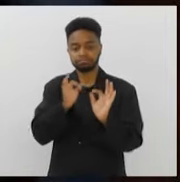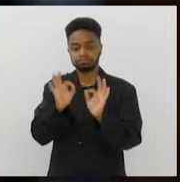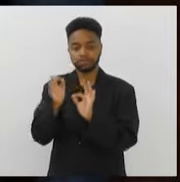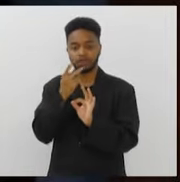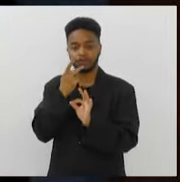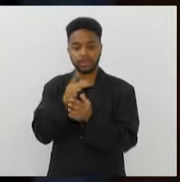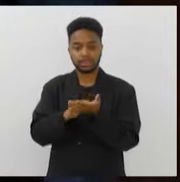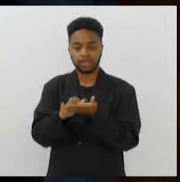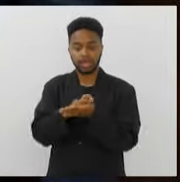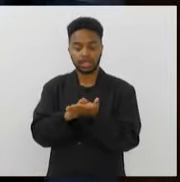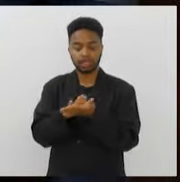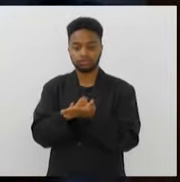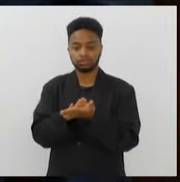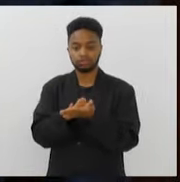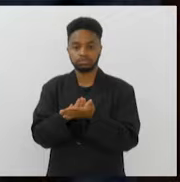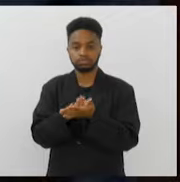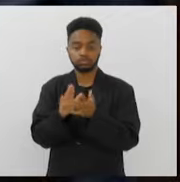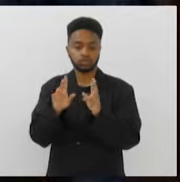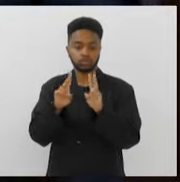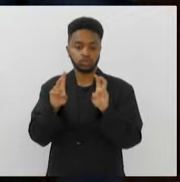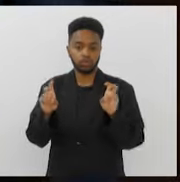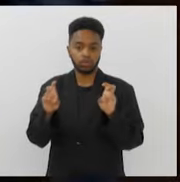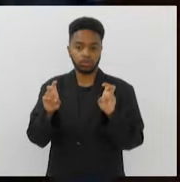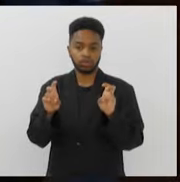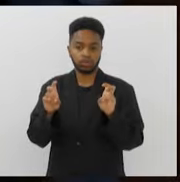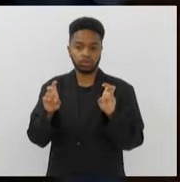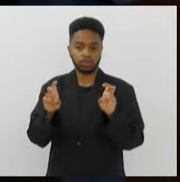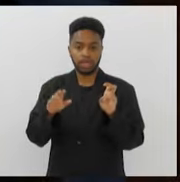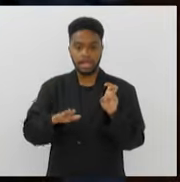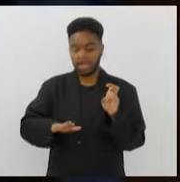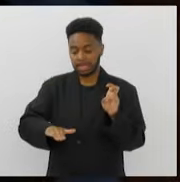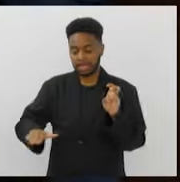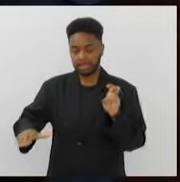nada de criança